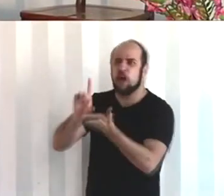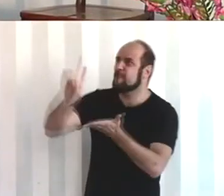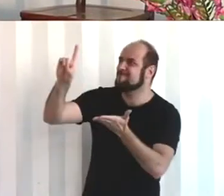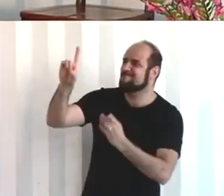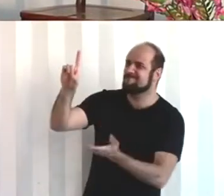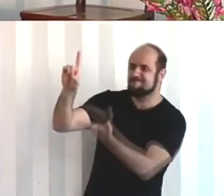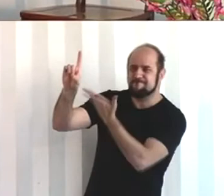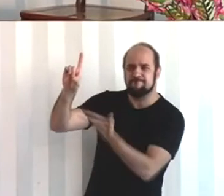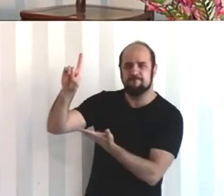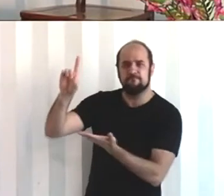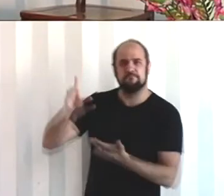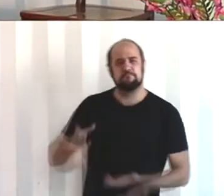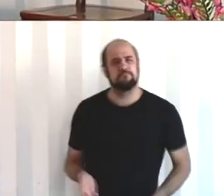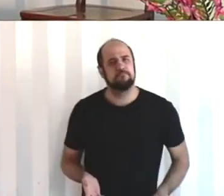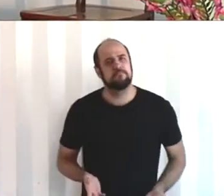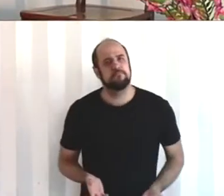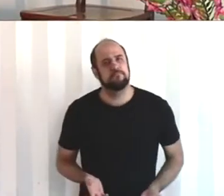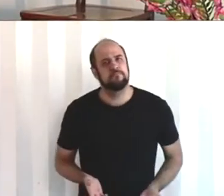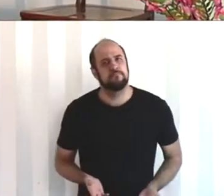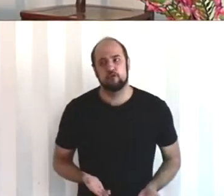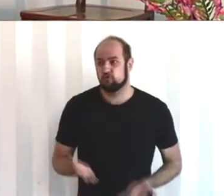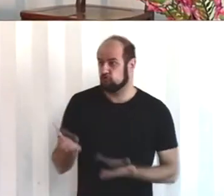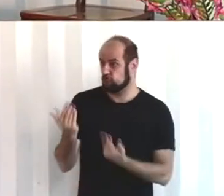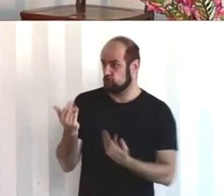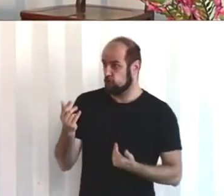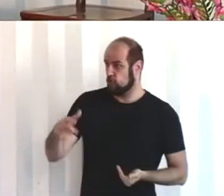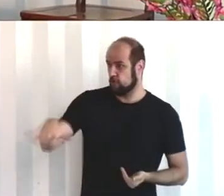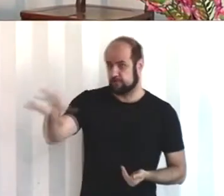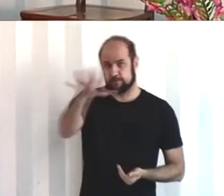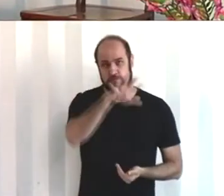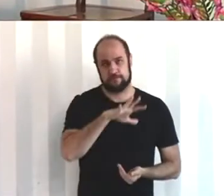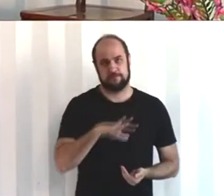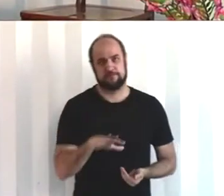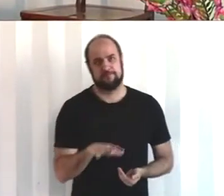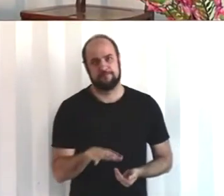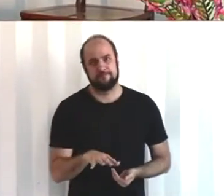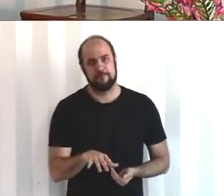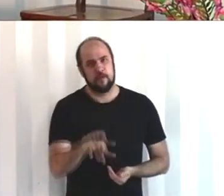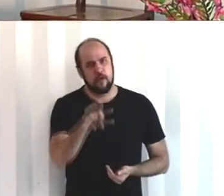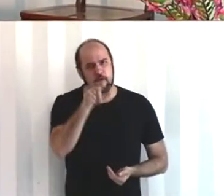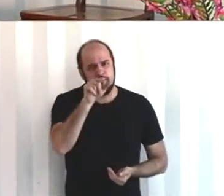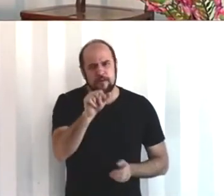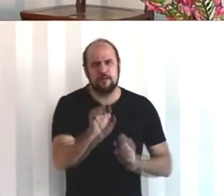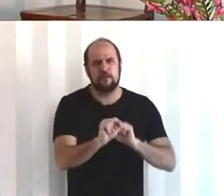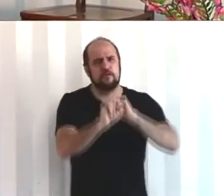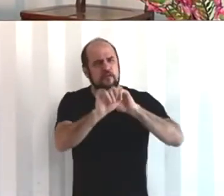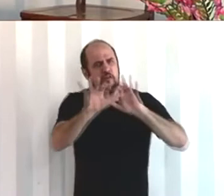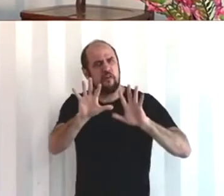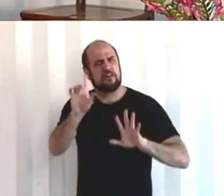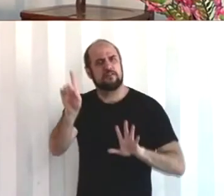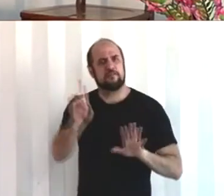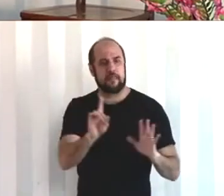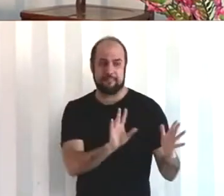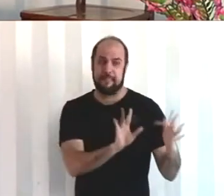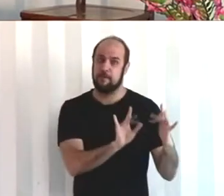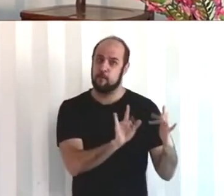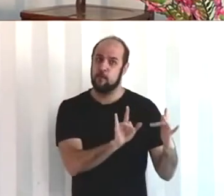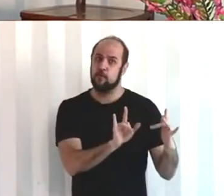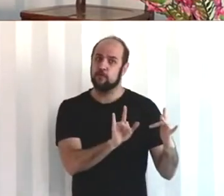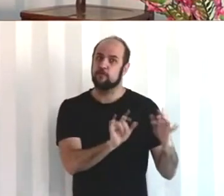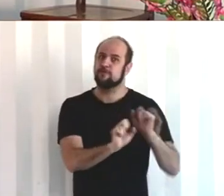glória. Portanto, aos jovens que estão aqui, você tem glorificado a Deus? Aqueles que já namoram, no seu